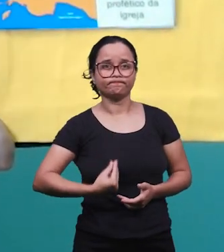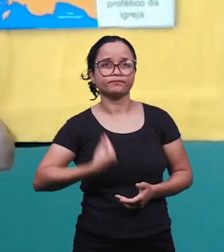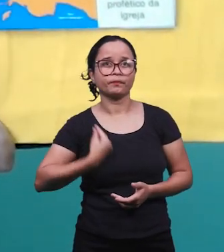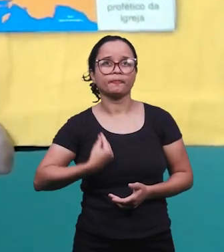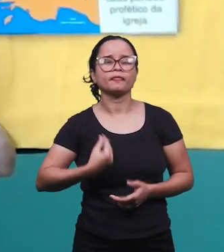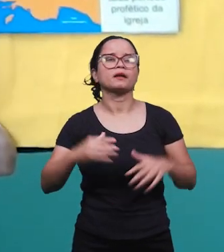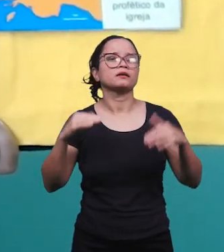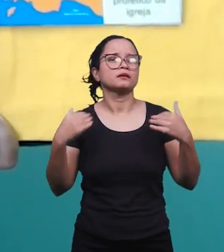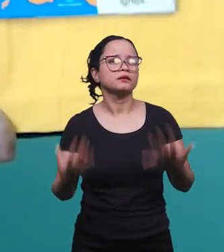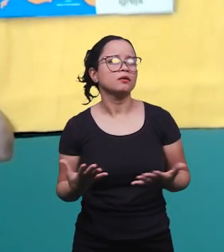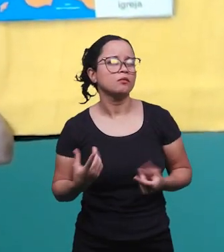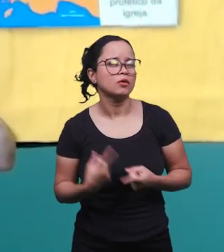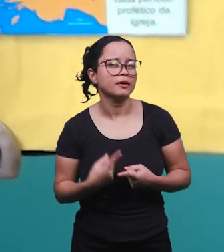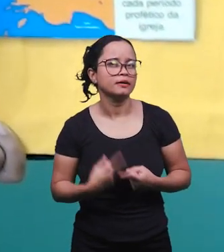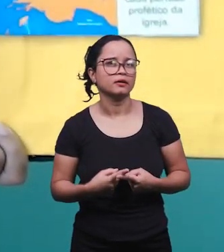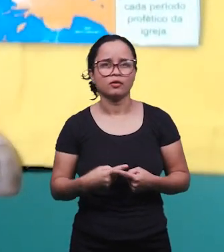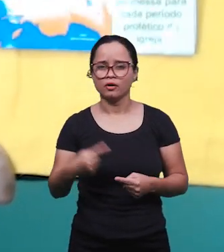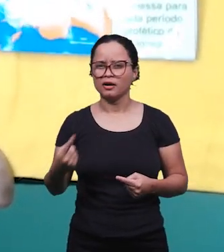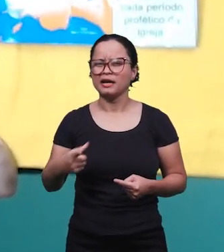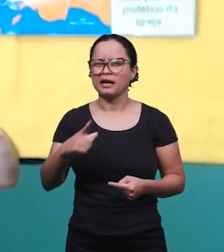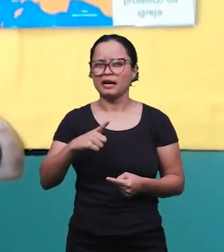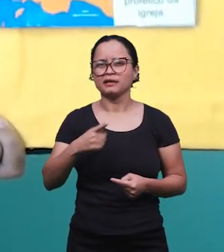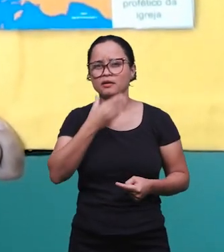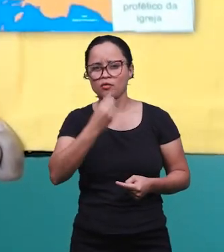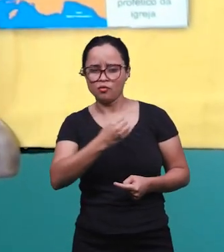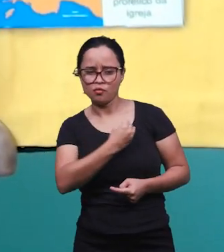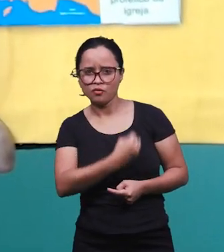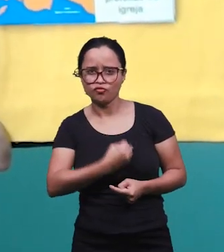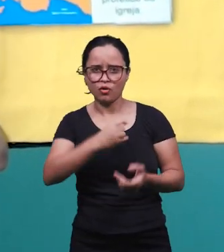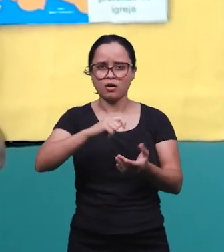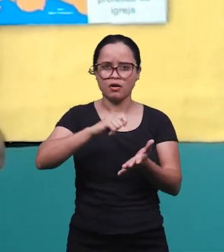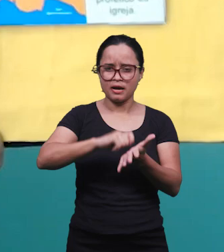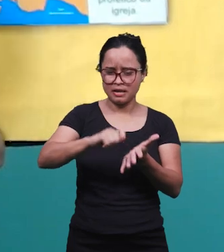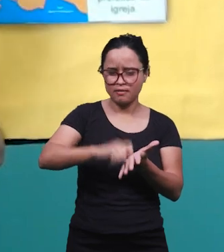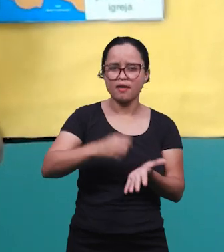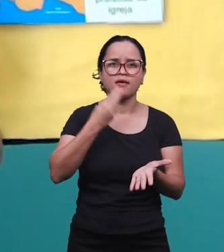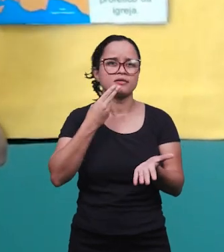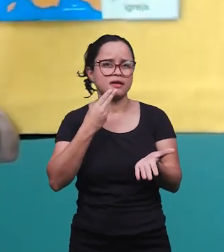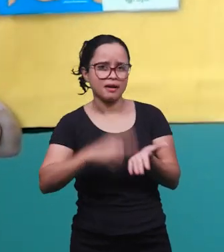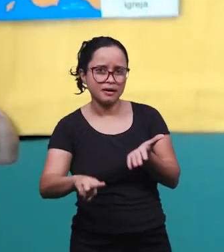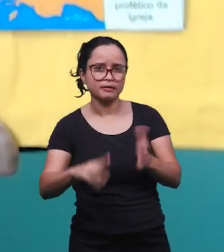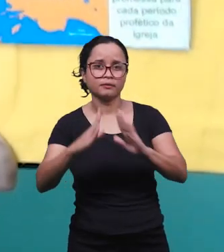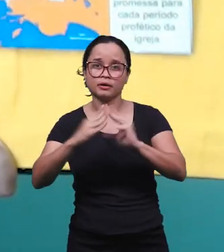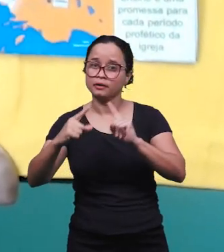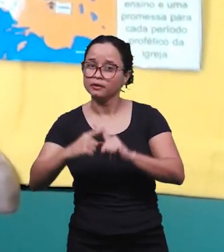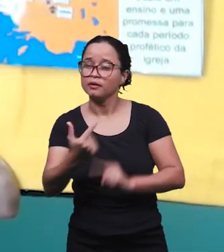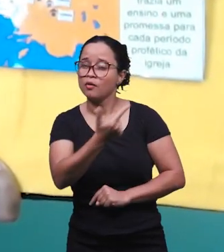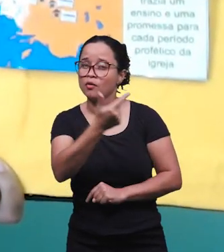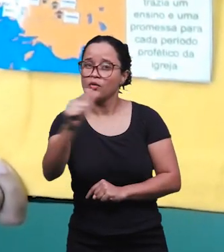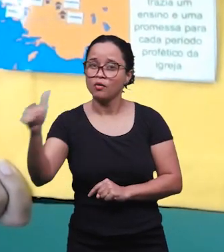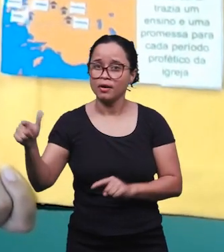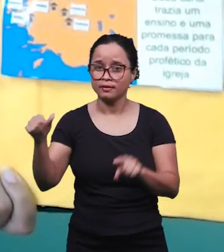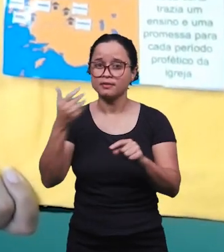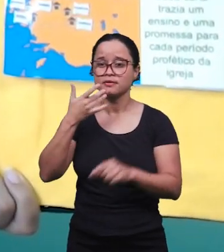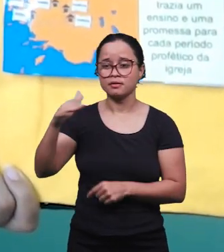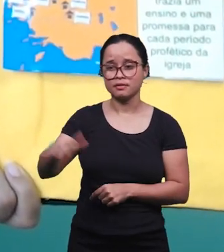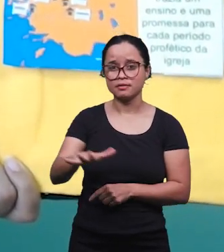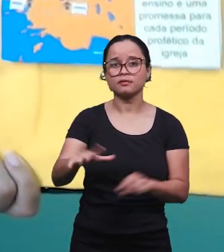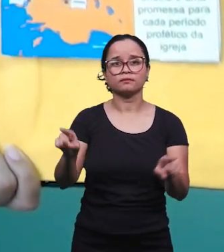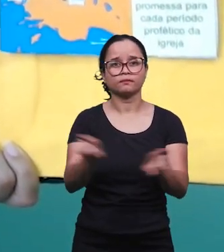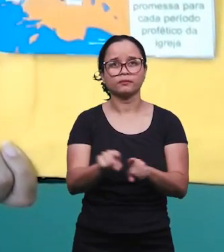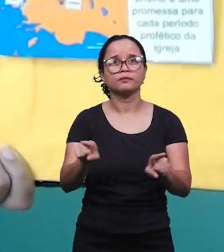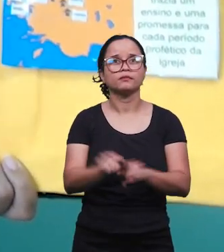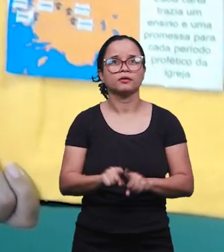nós, Aqui ele vem, então, porque João escreveu as cartas para a igreja. Tem outras